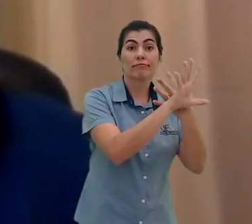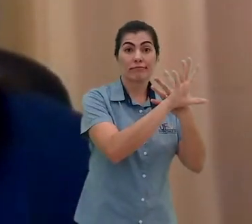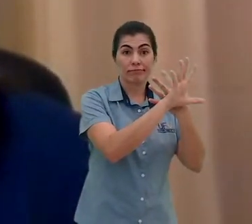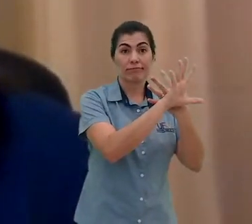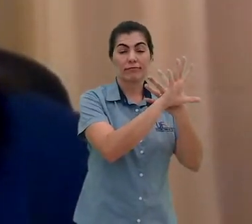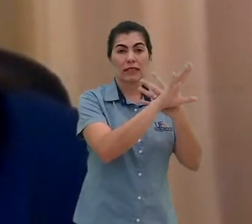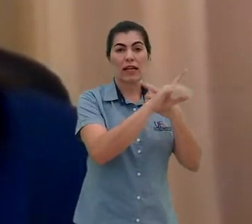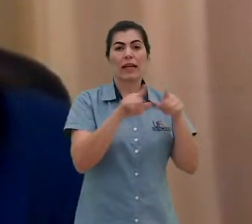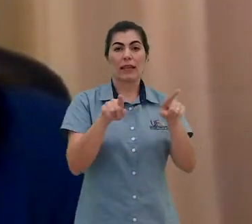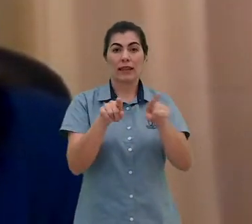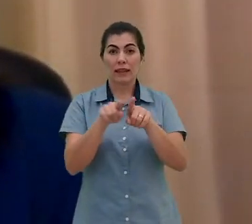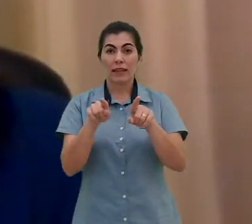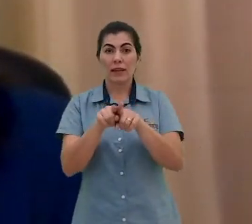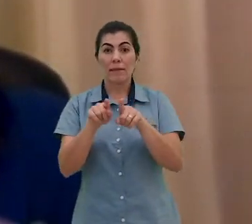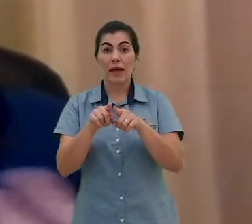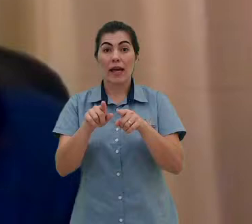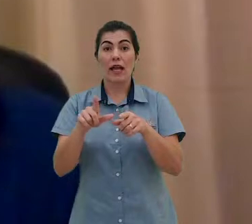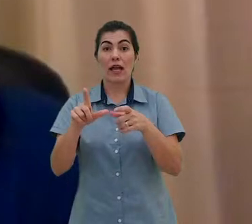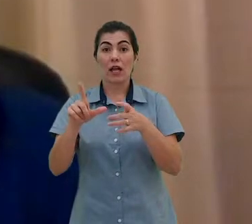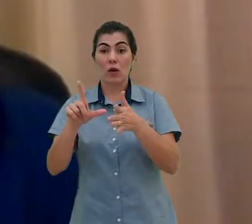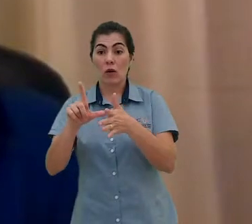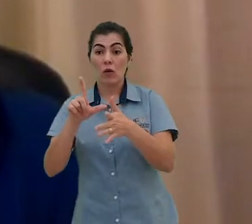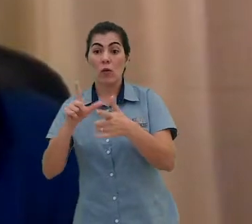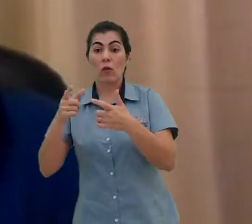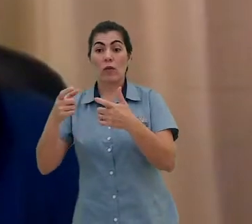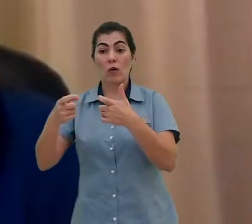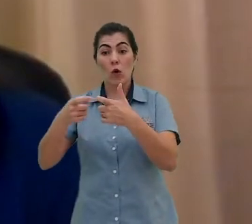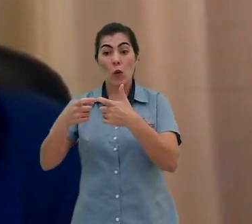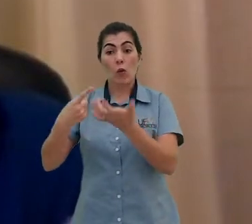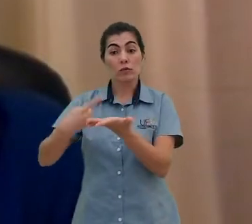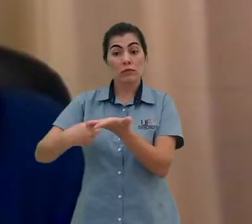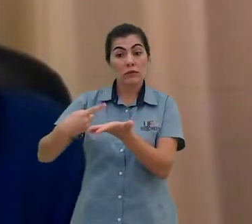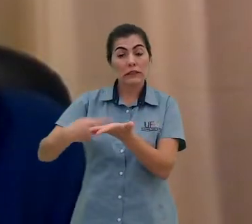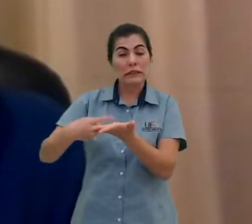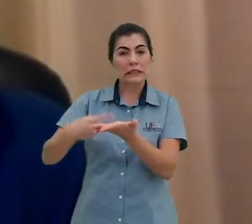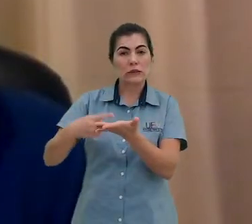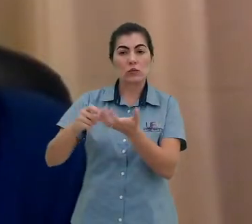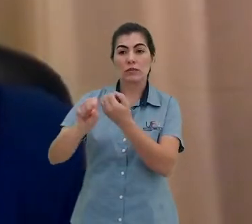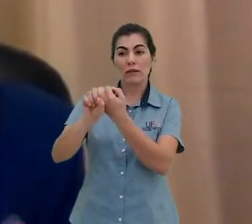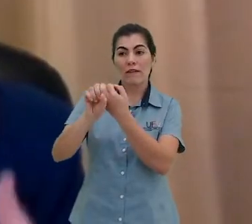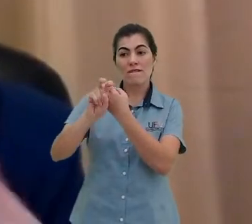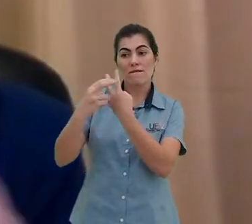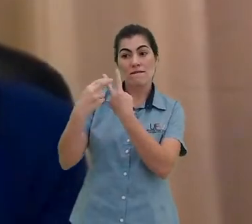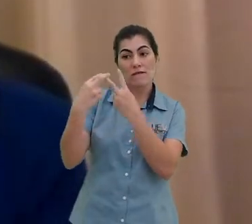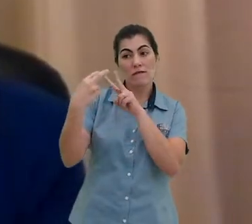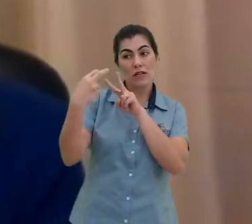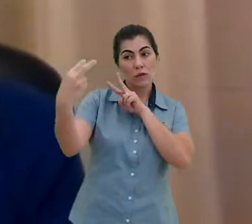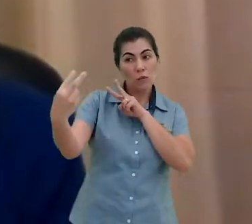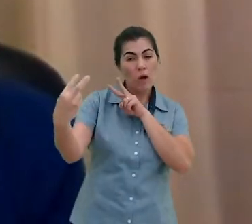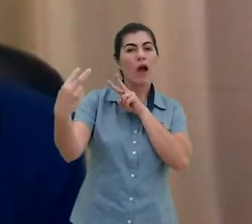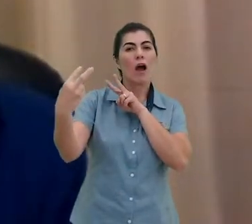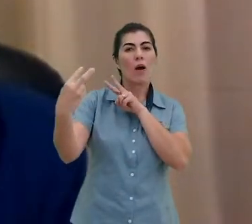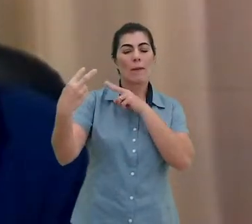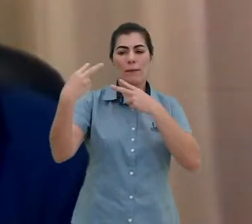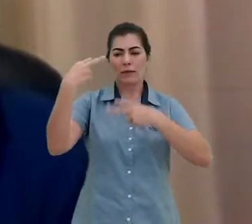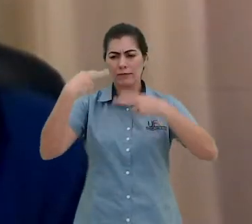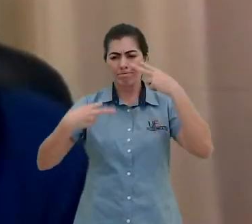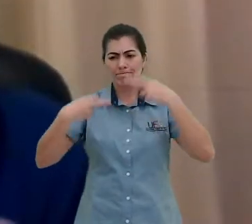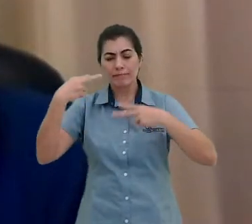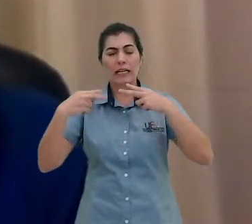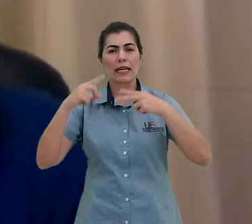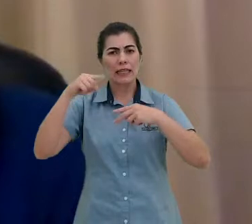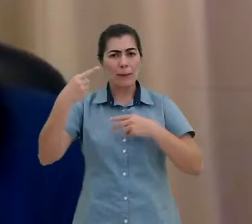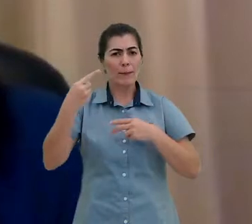a questão de você ter uma pré-consulta com algum assistente virtual para fazer triagem e depois ir realmente para o